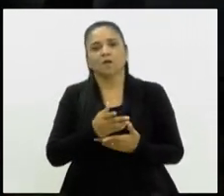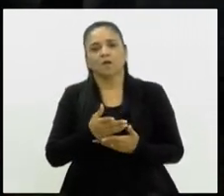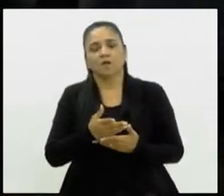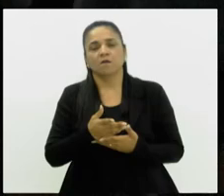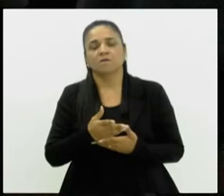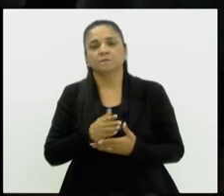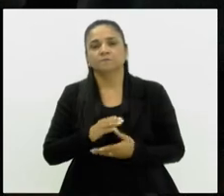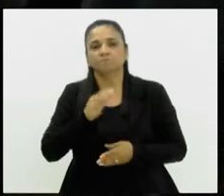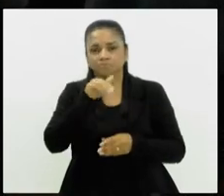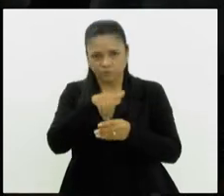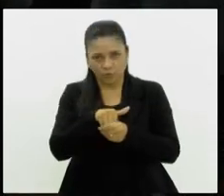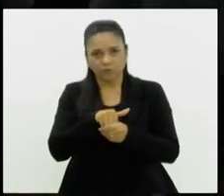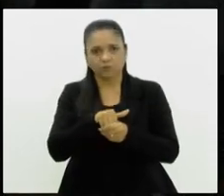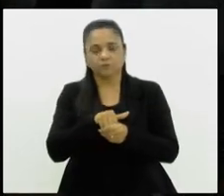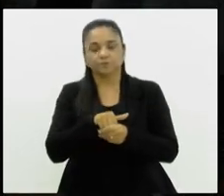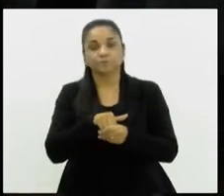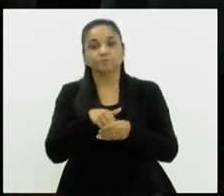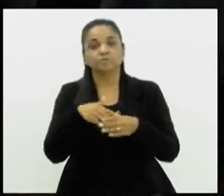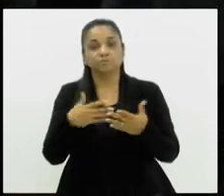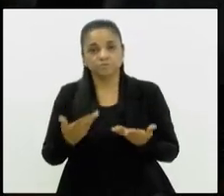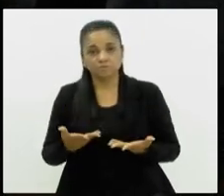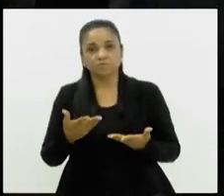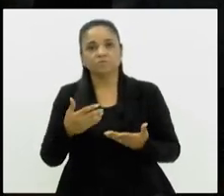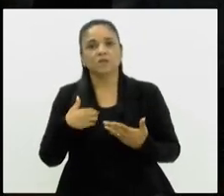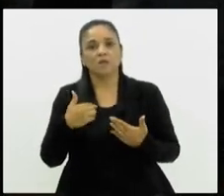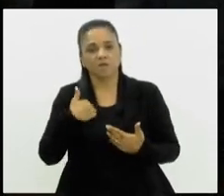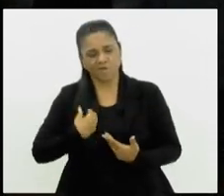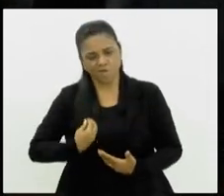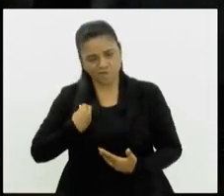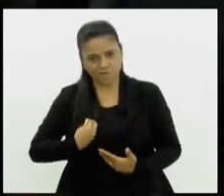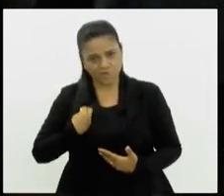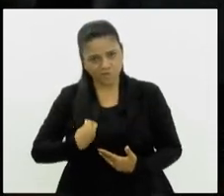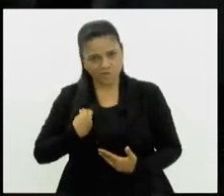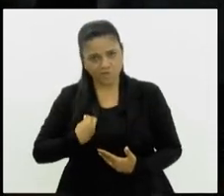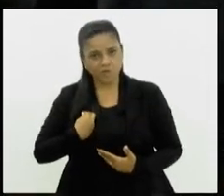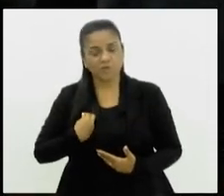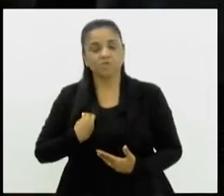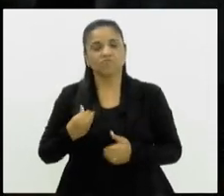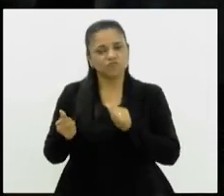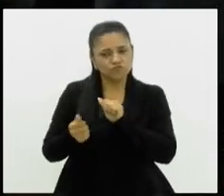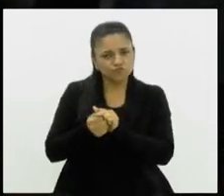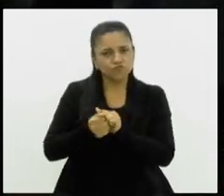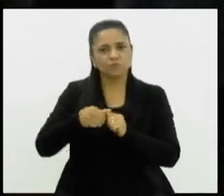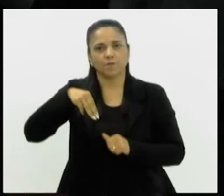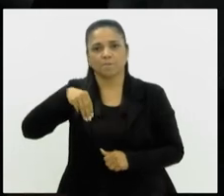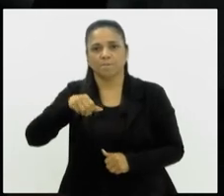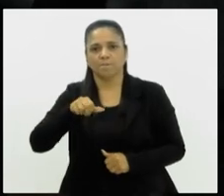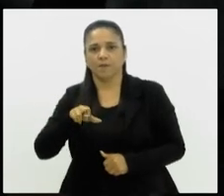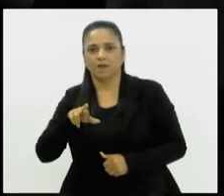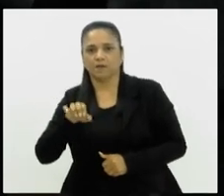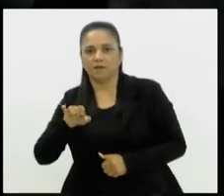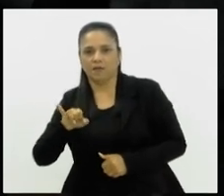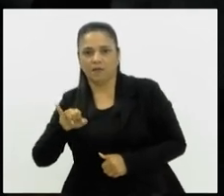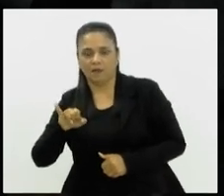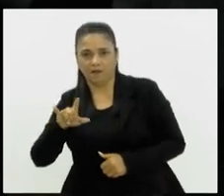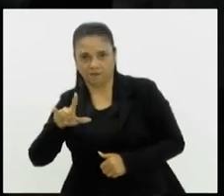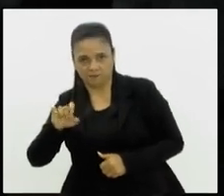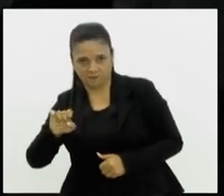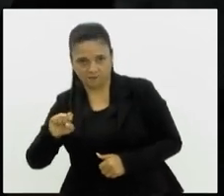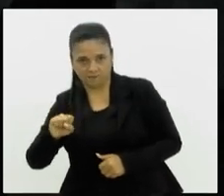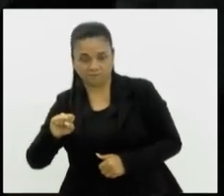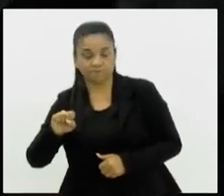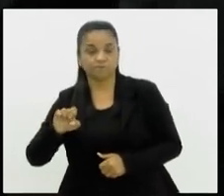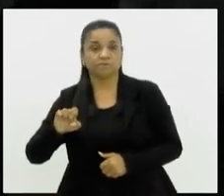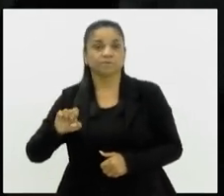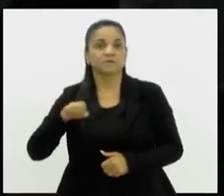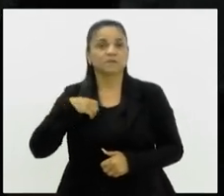vota. Então, eu convivi com a Marielle e via